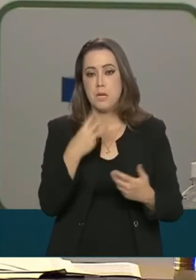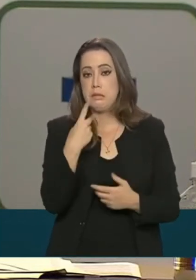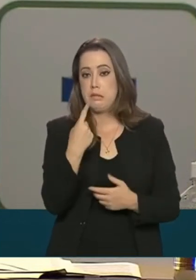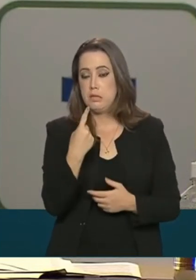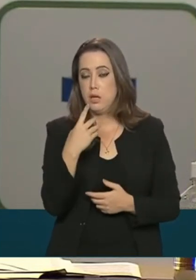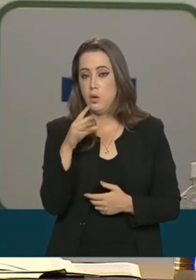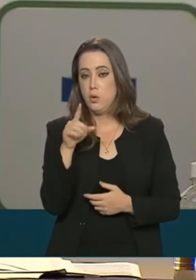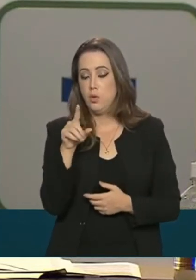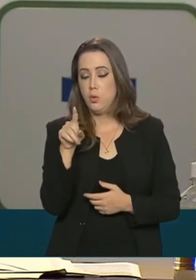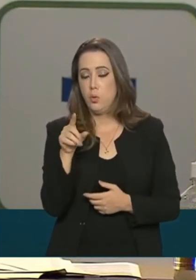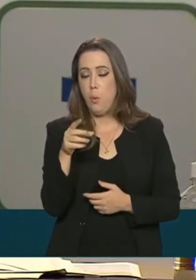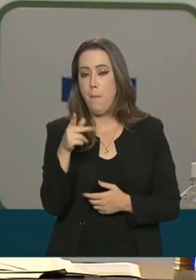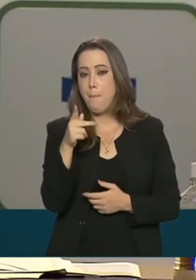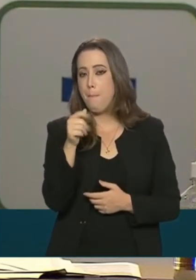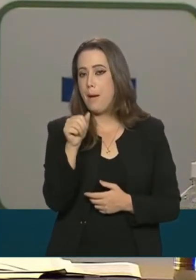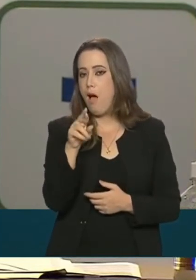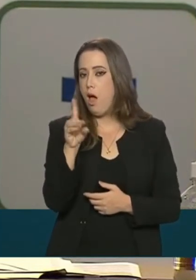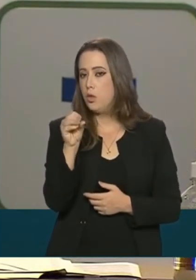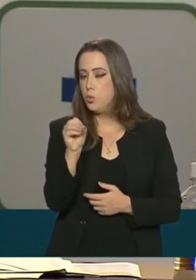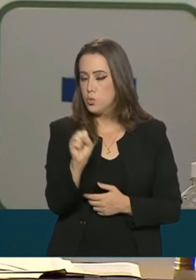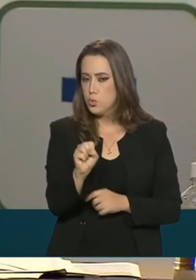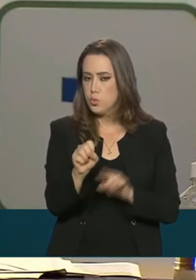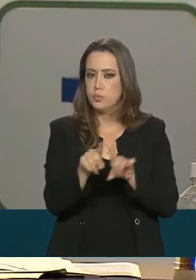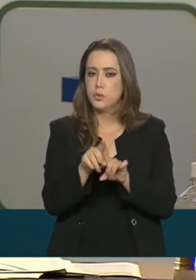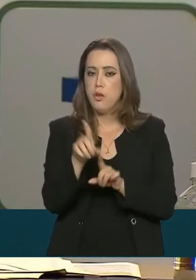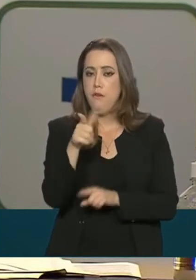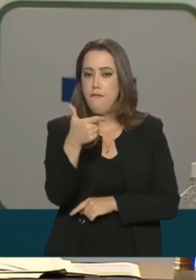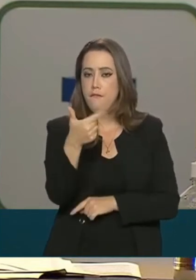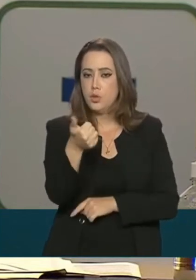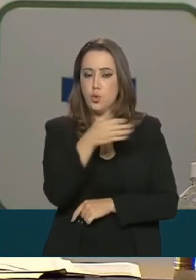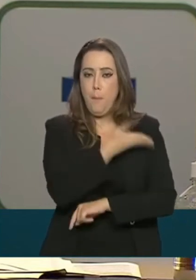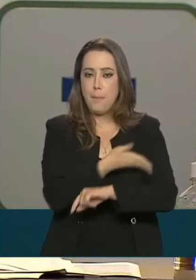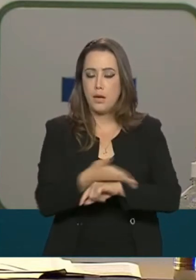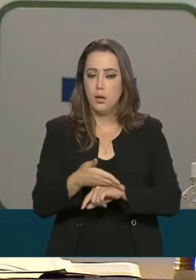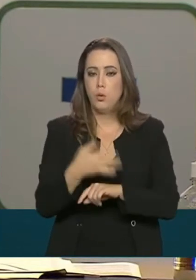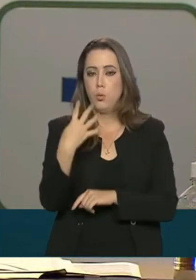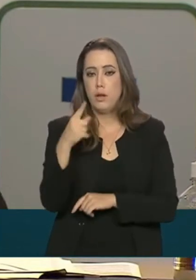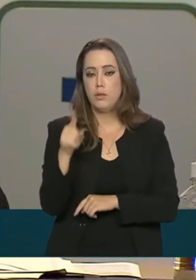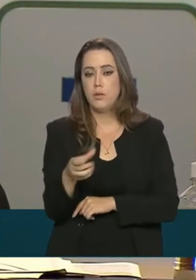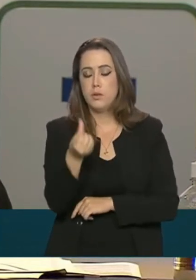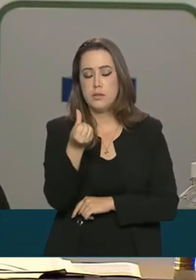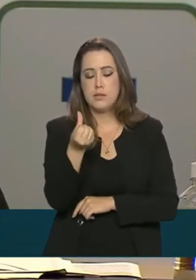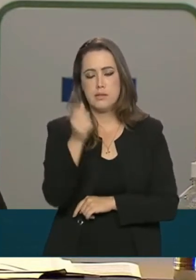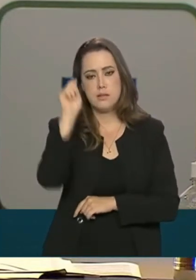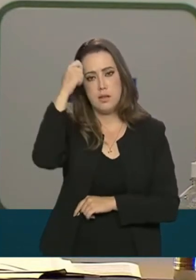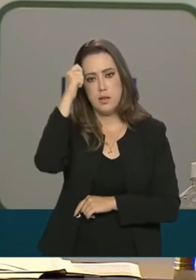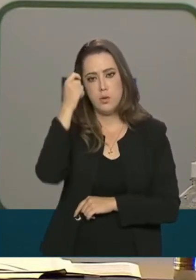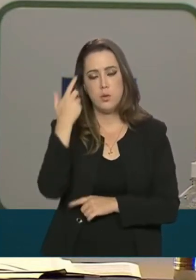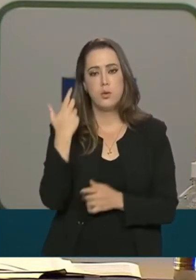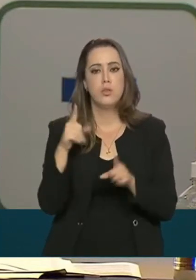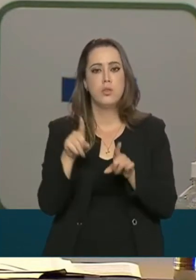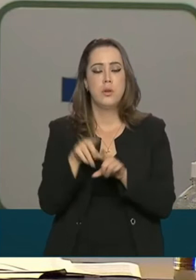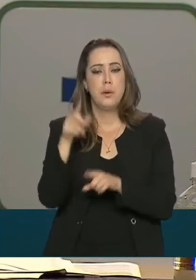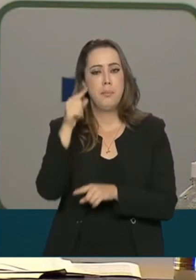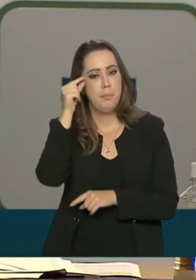31,3% da pardos, 28,1% branco, 4,6% negros, pretos, amarelos